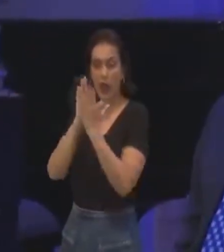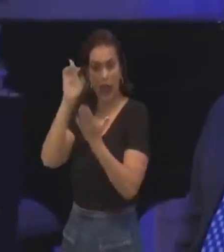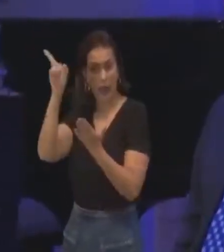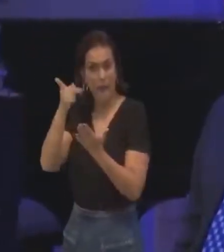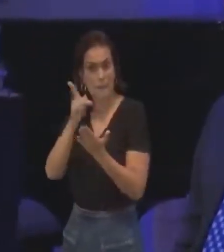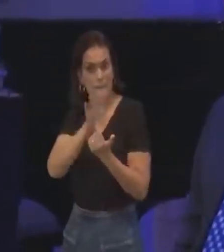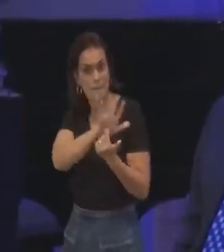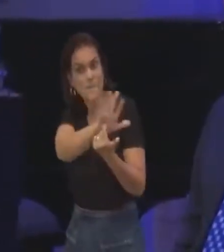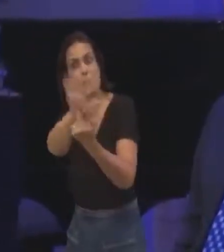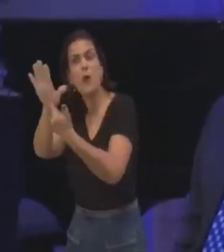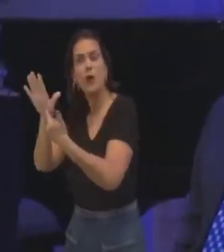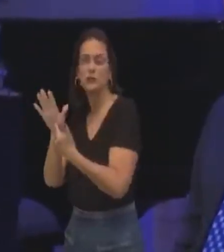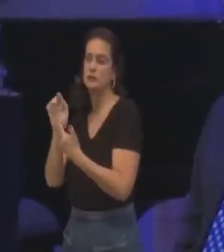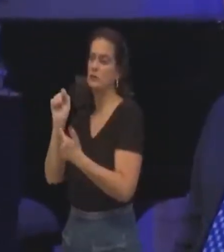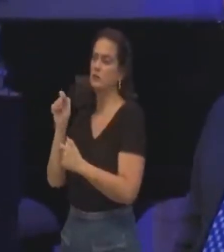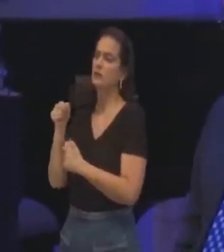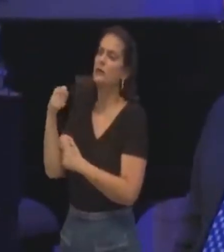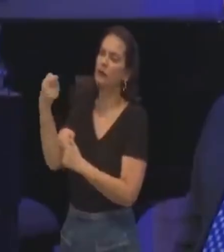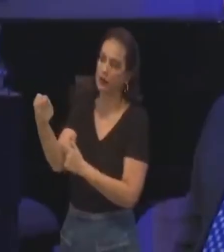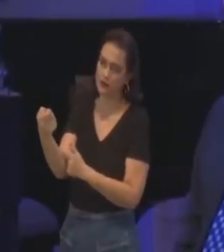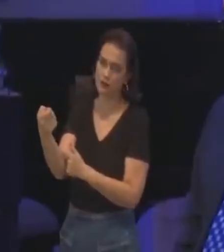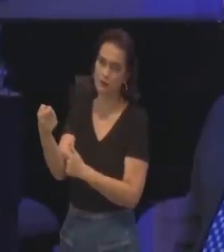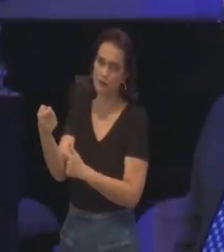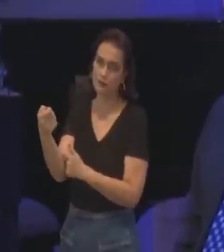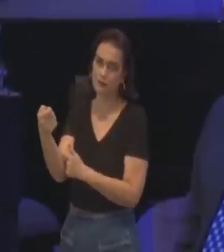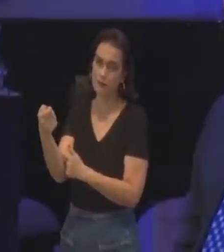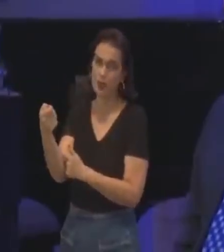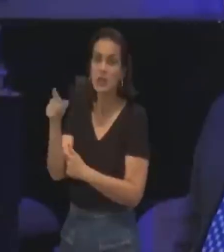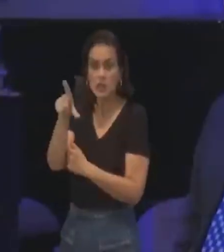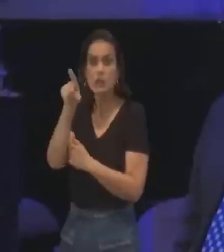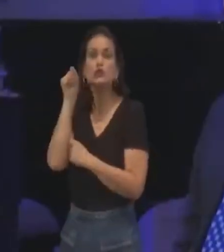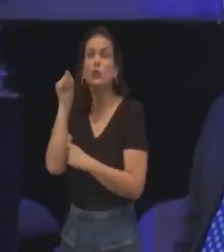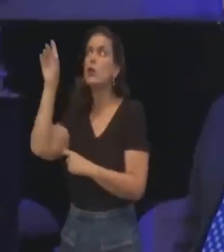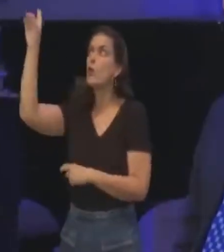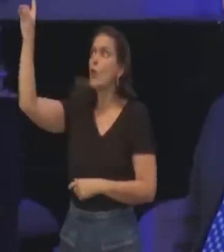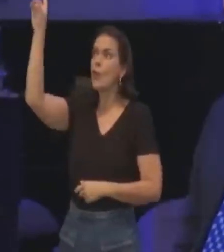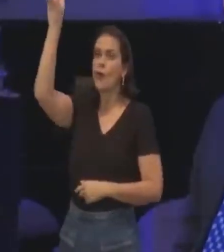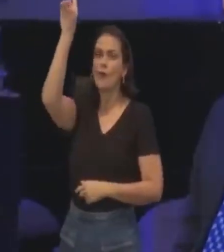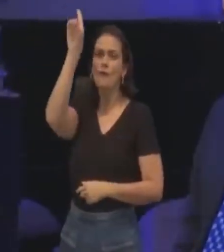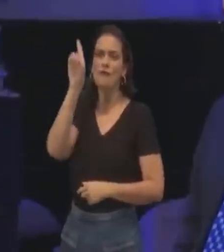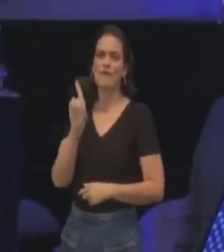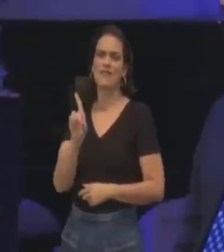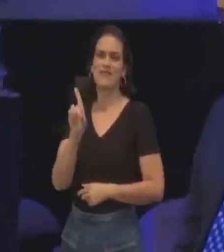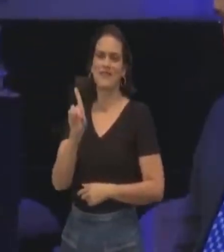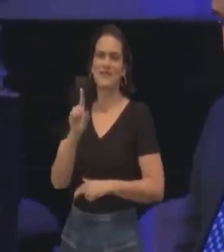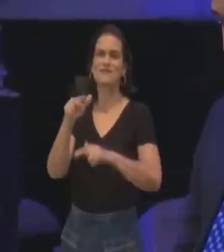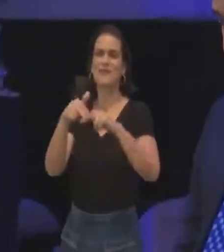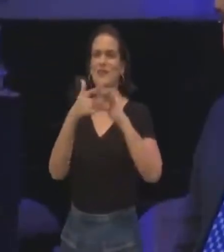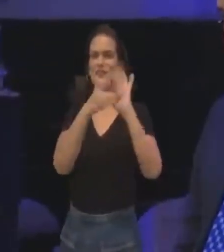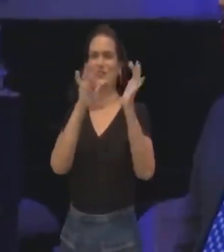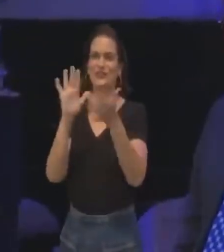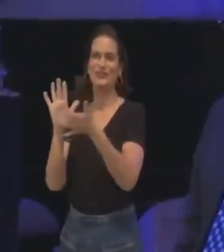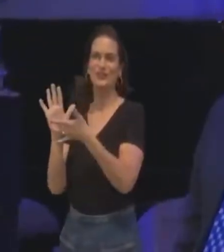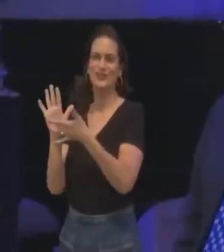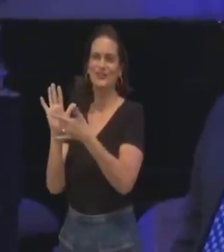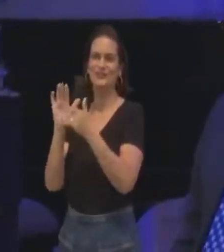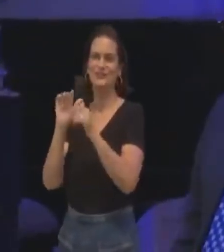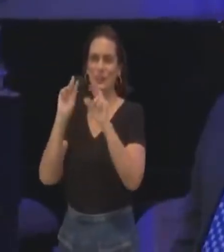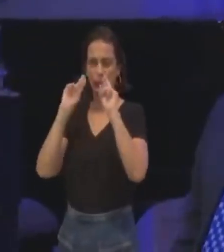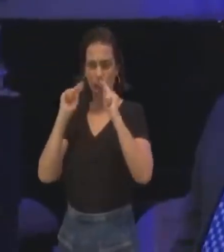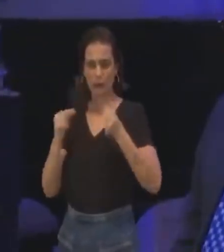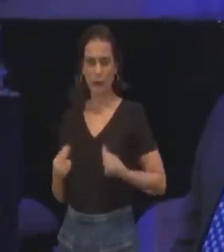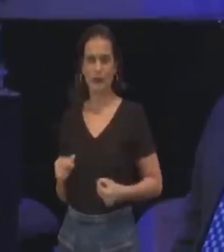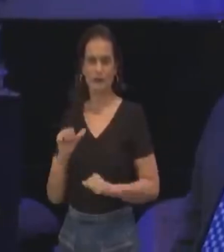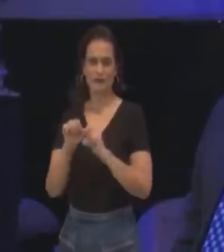revela este Deus que se decidiu revelar em nós, principalmente através de Jesus Cristo. E por